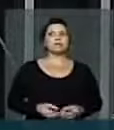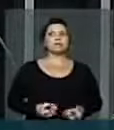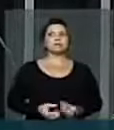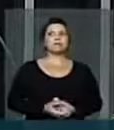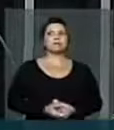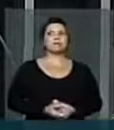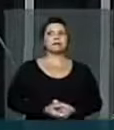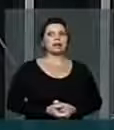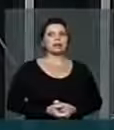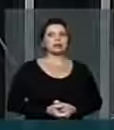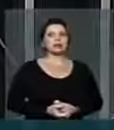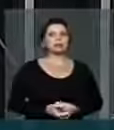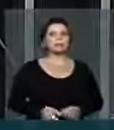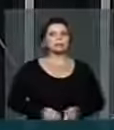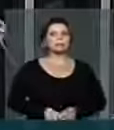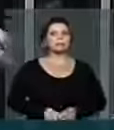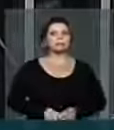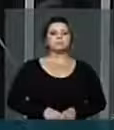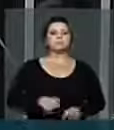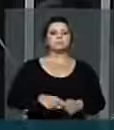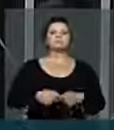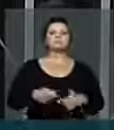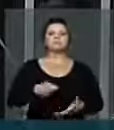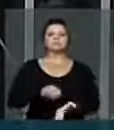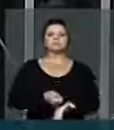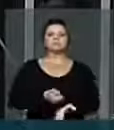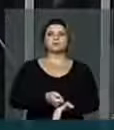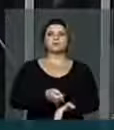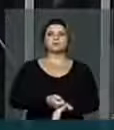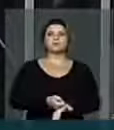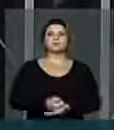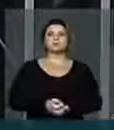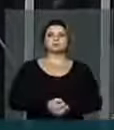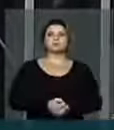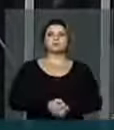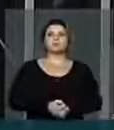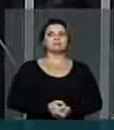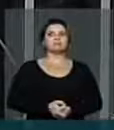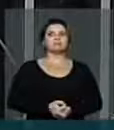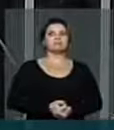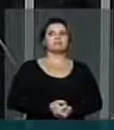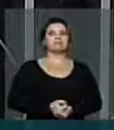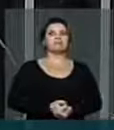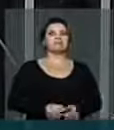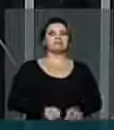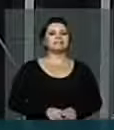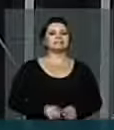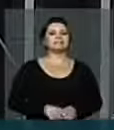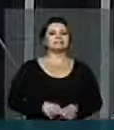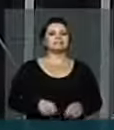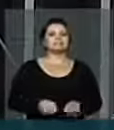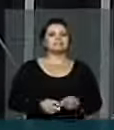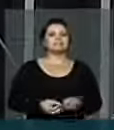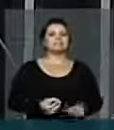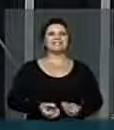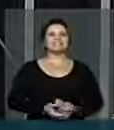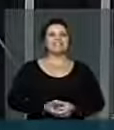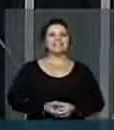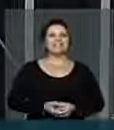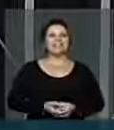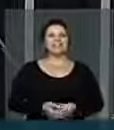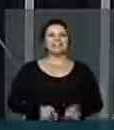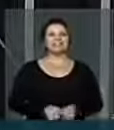do orçamento, ele se impõe como um instrumento moderno, adotado pelas